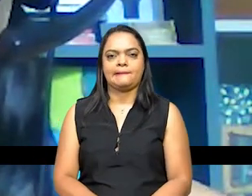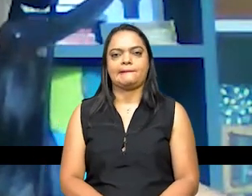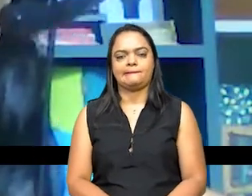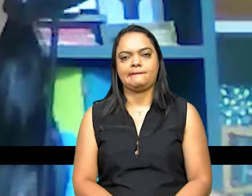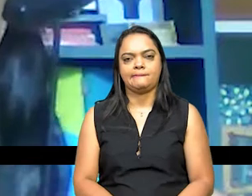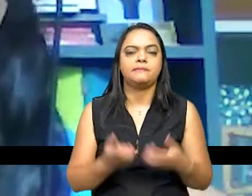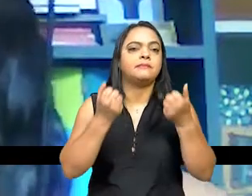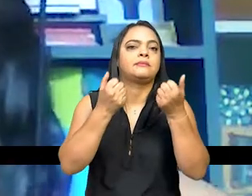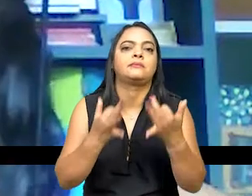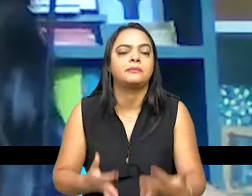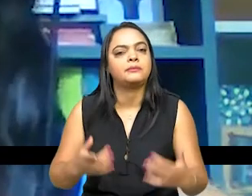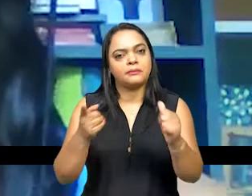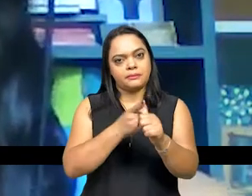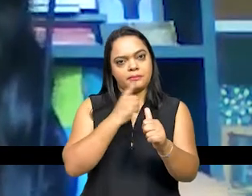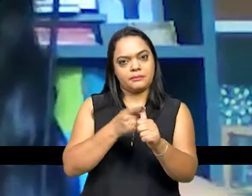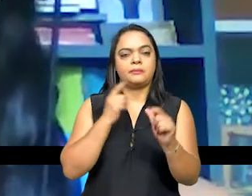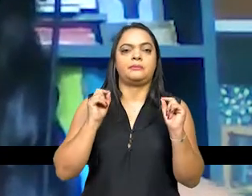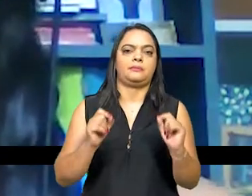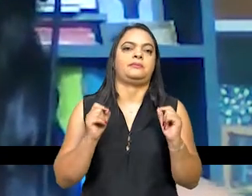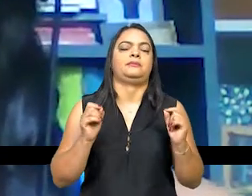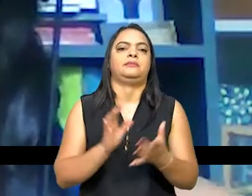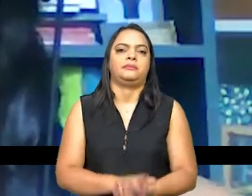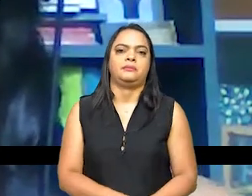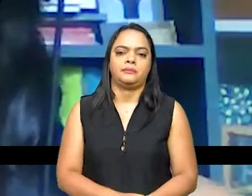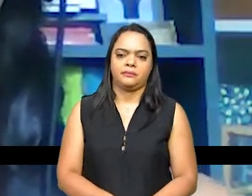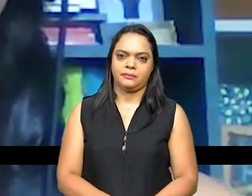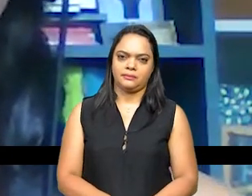dimensão primeira é,